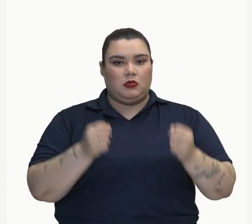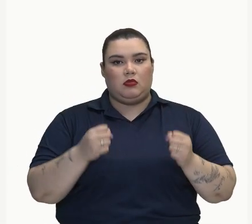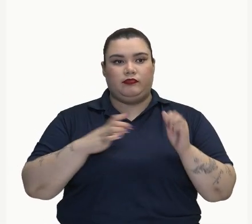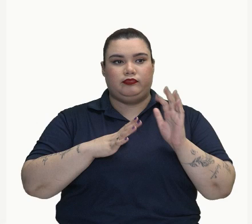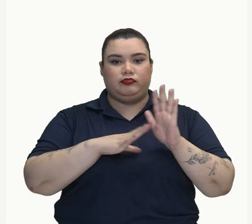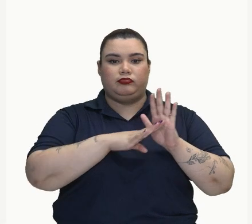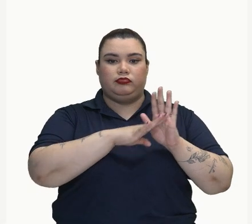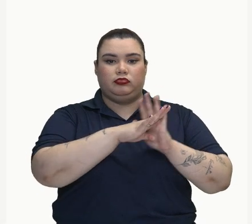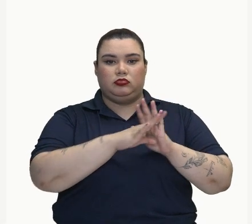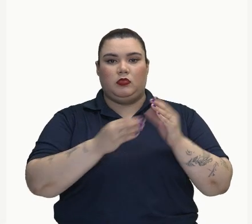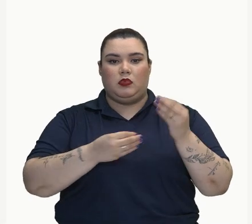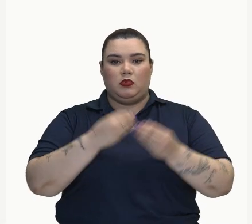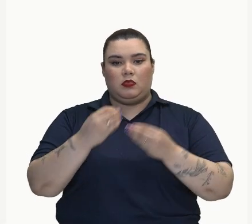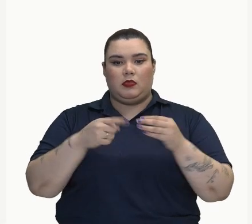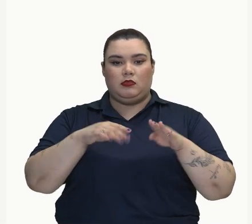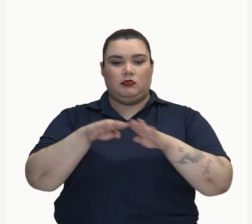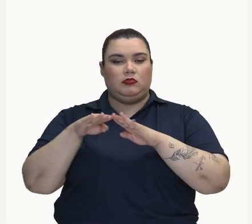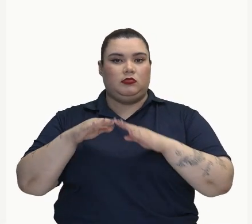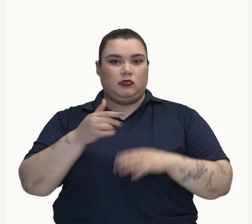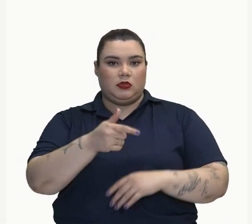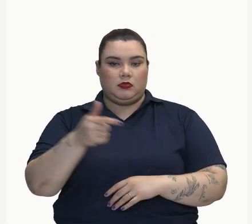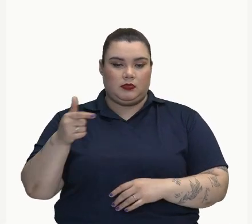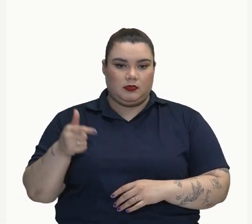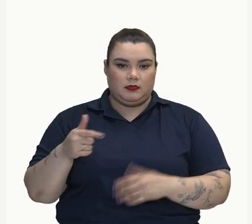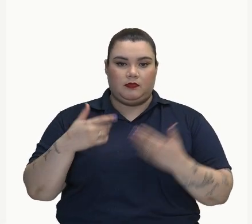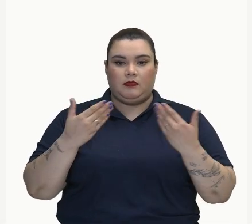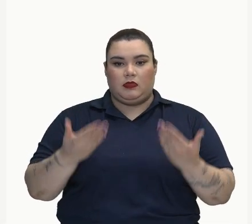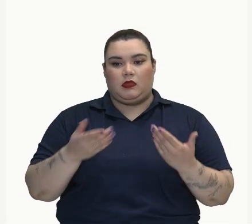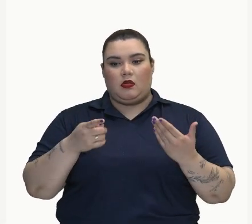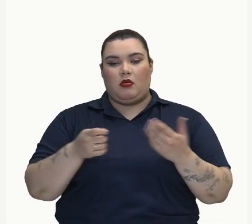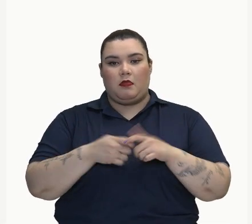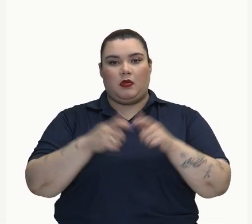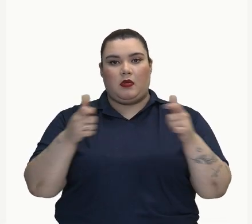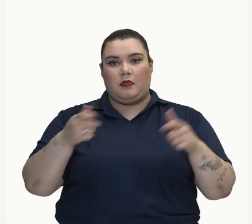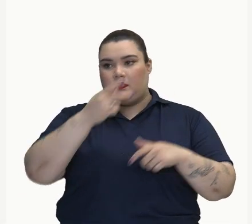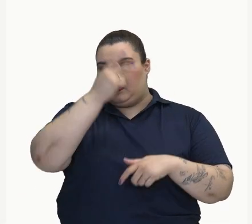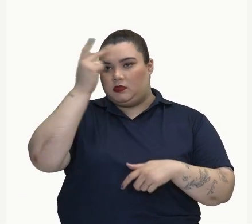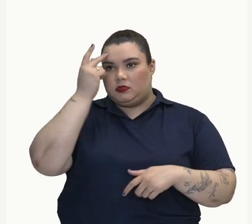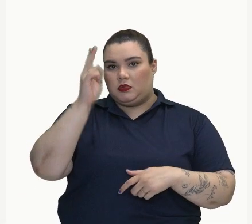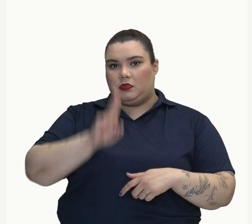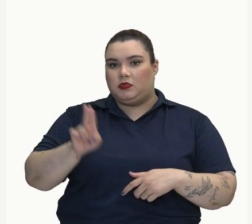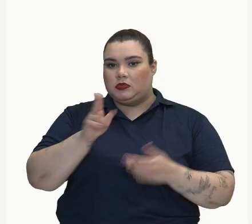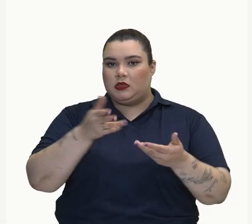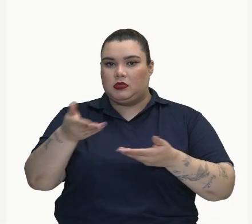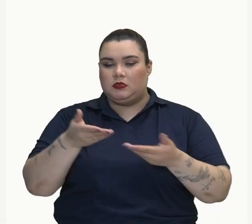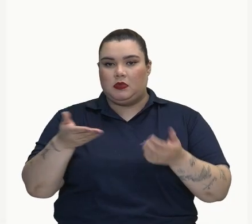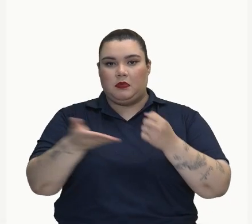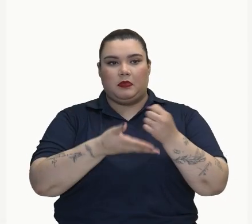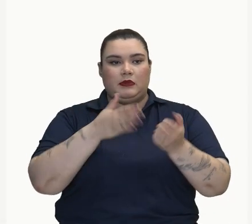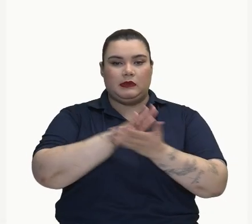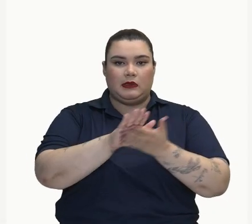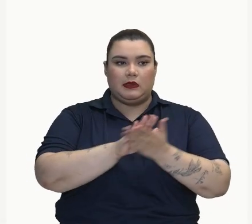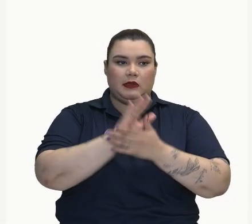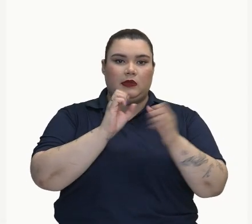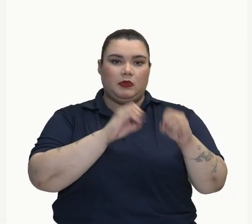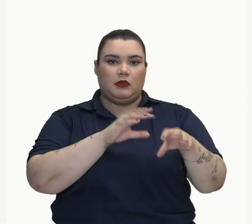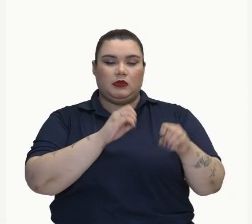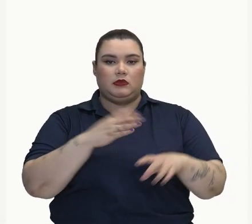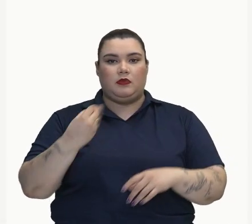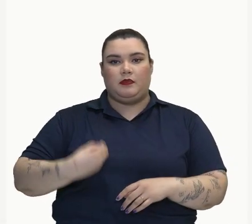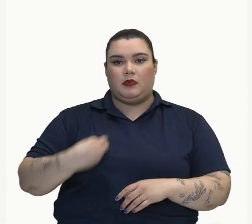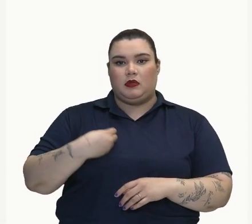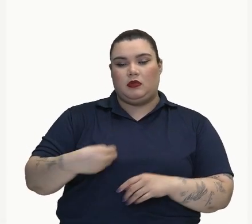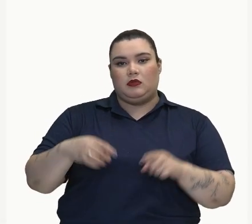aumenta ainda mais as desigualdades. Enquanto isso, milhões de pessoas ficam sem acesso a serviços básicos como a educação, moradia ou